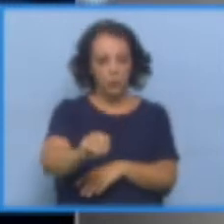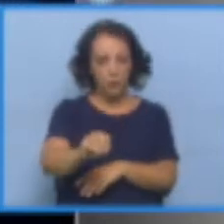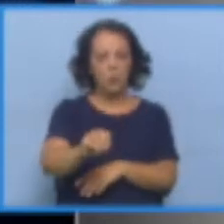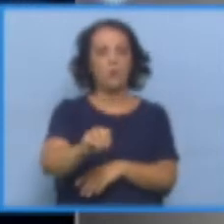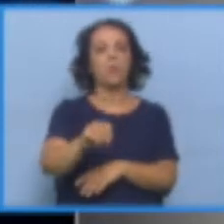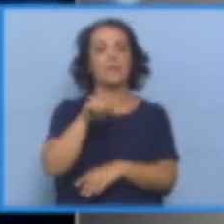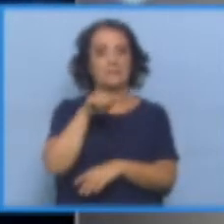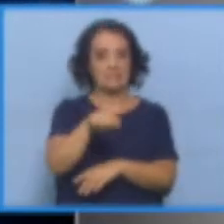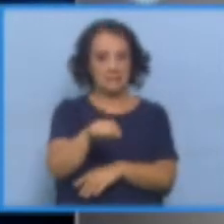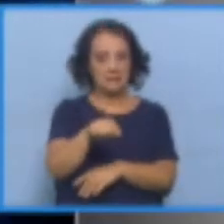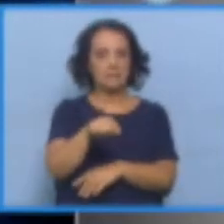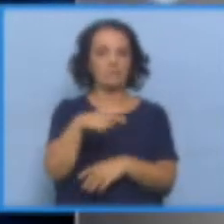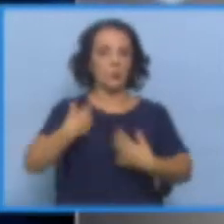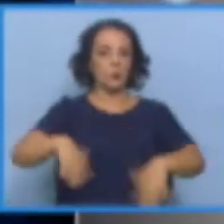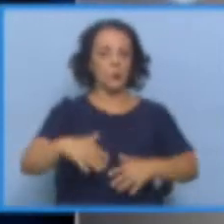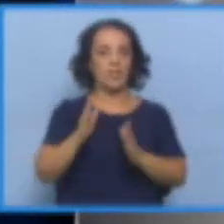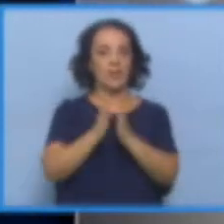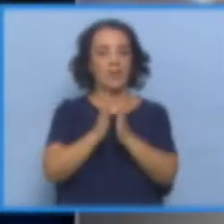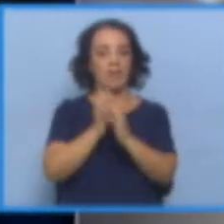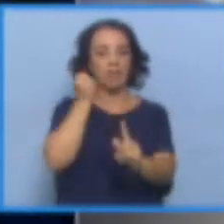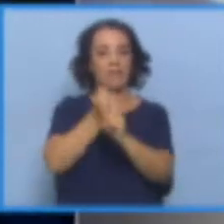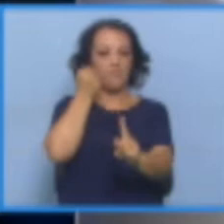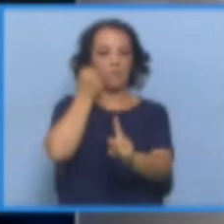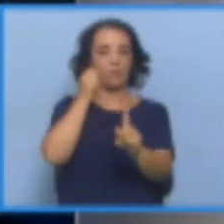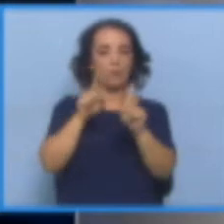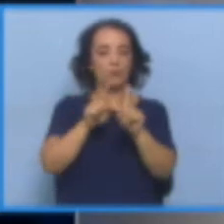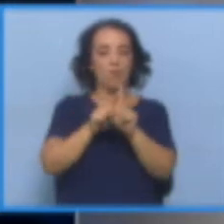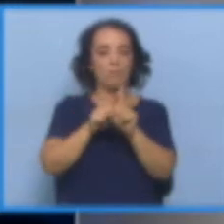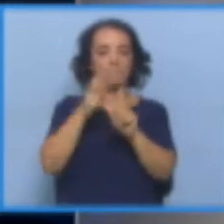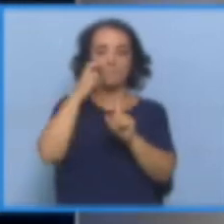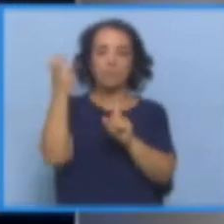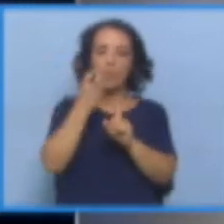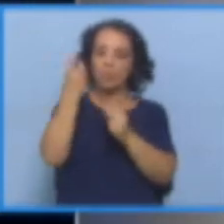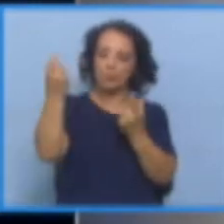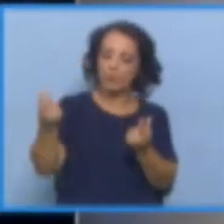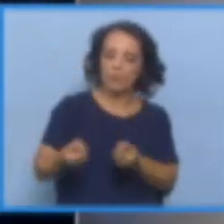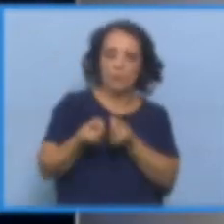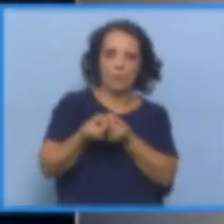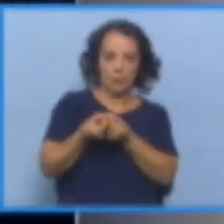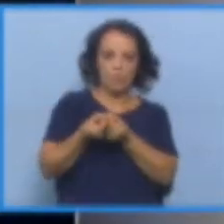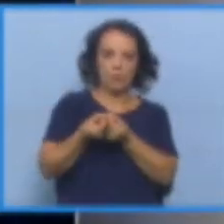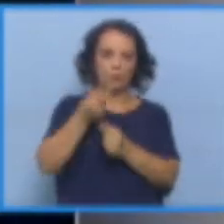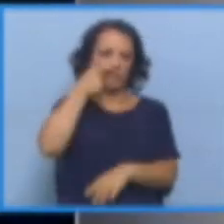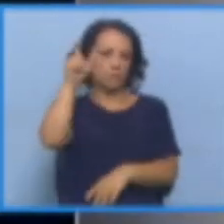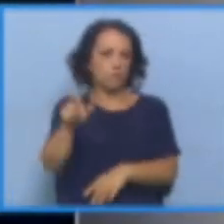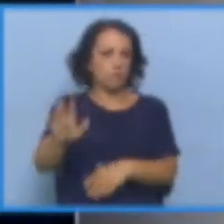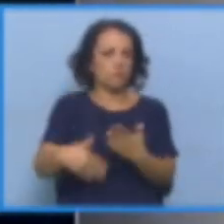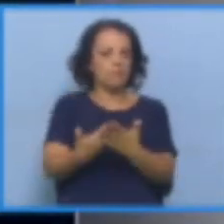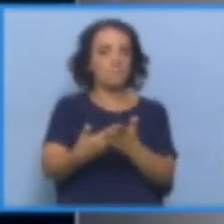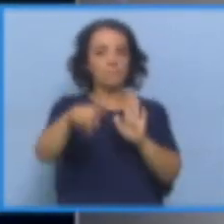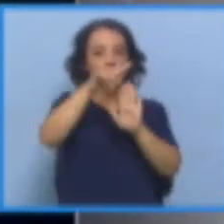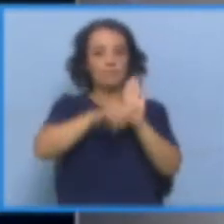neste desafio permanente da Igreja ir em busca do próximo e de lhe propor a boa nova do